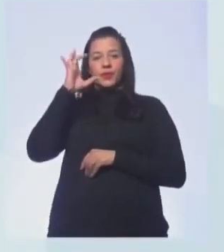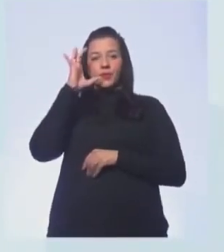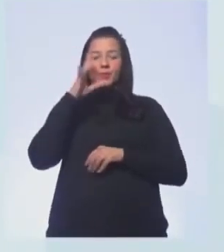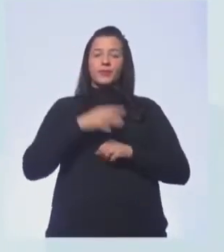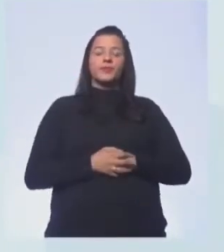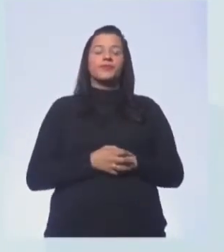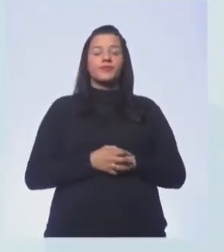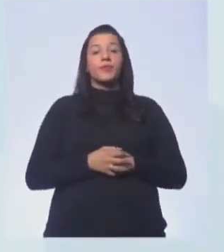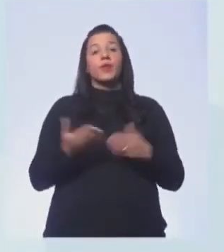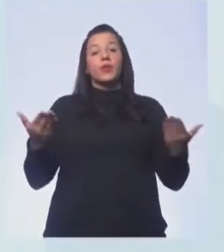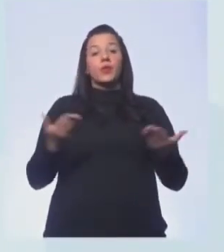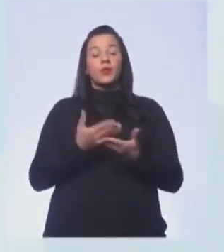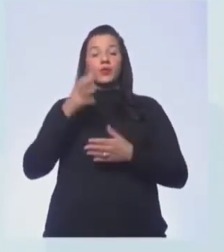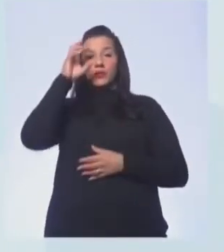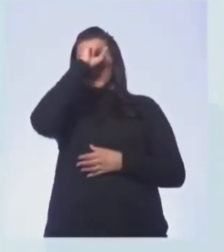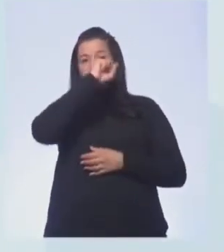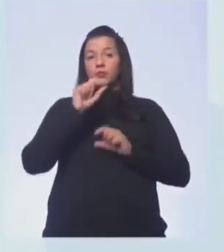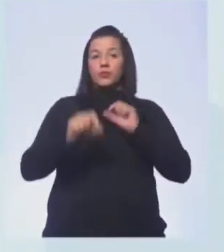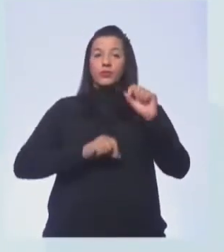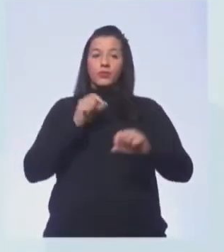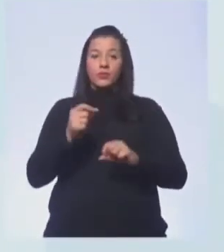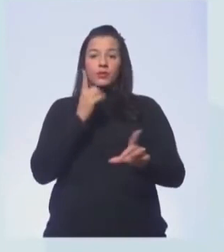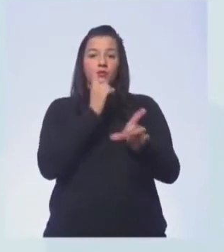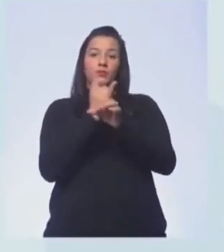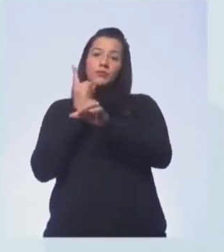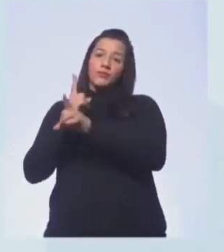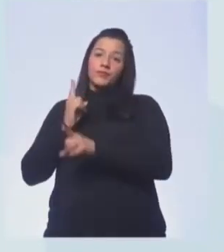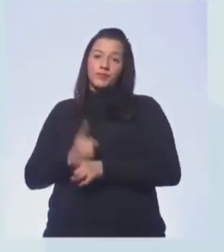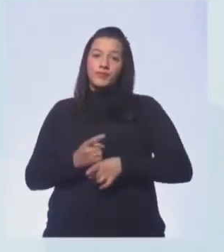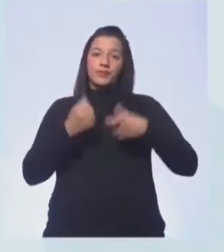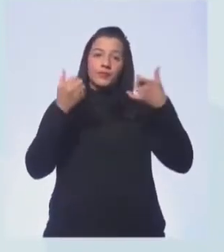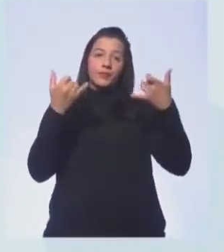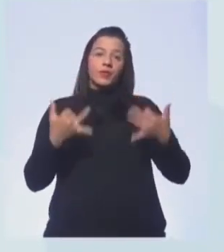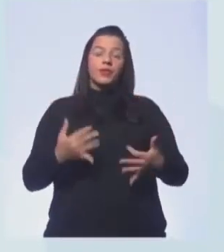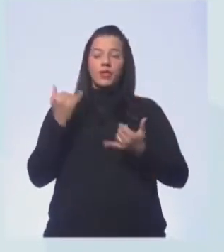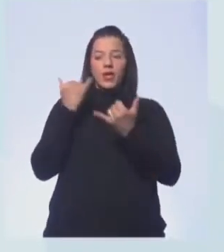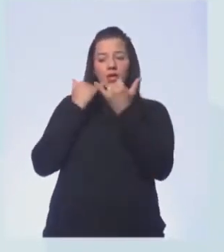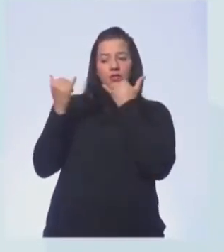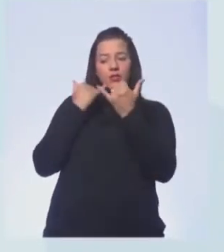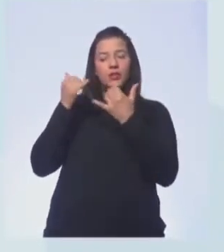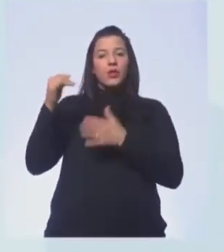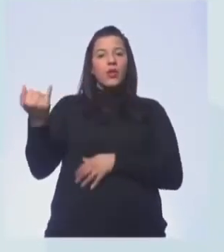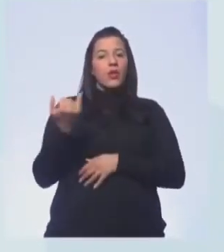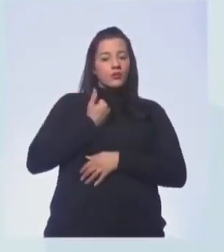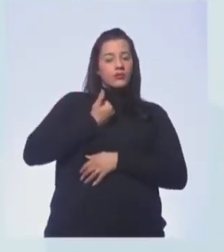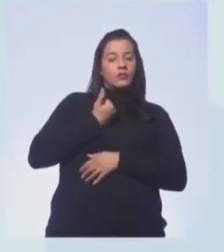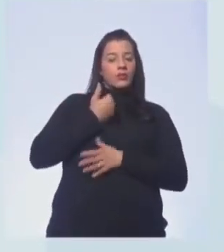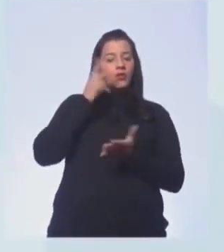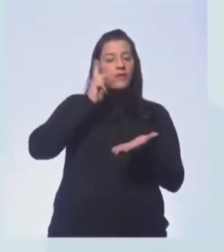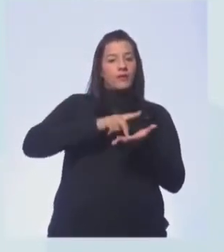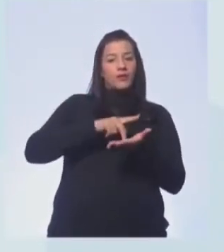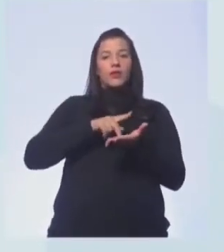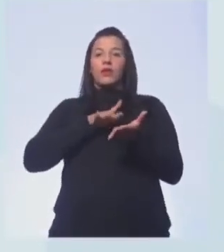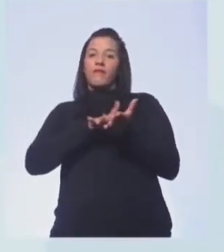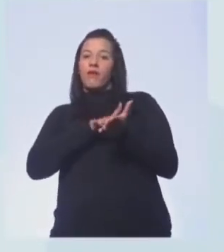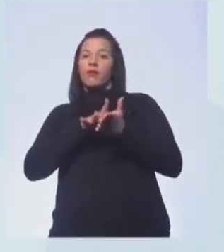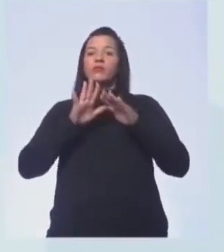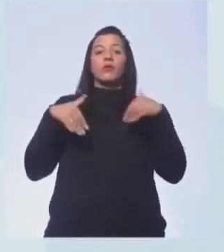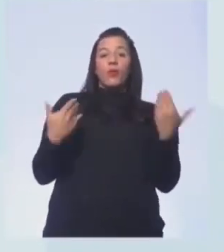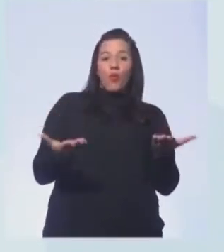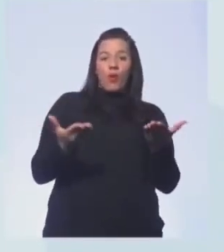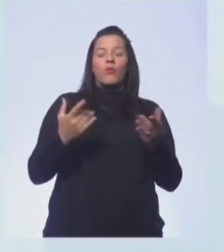@prof.maurofarias. O que vimos hoje, identificamos os critérios que estabelecem se a notícia é falsa ou verdadeira. Vimos alguns videocasts de exemplo